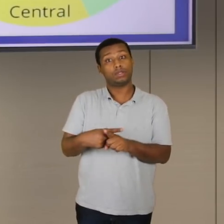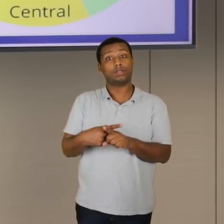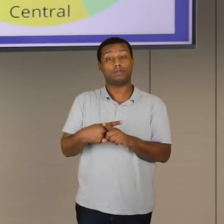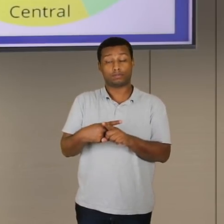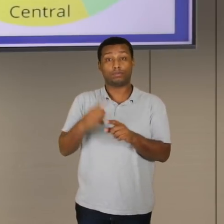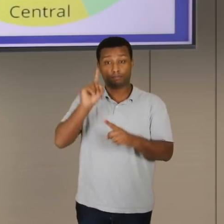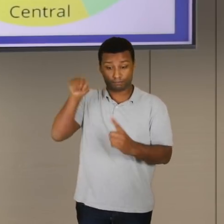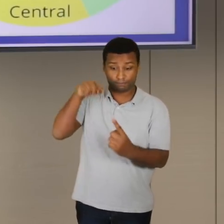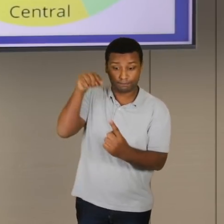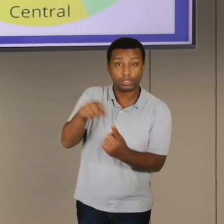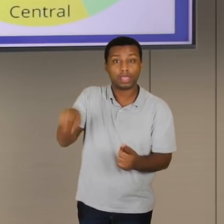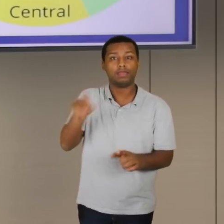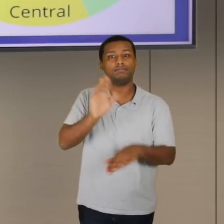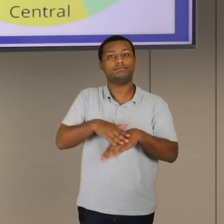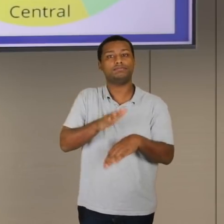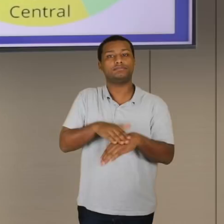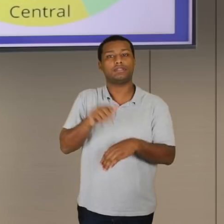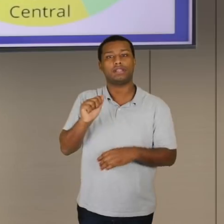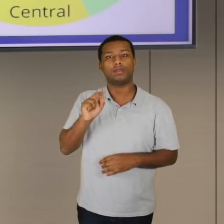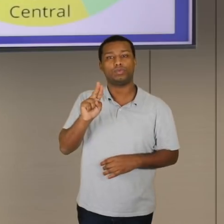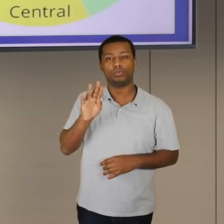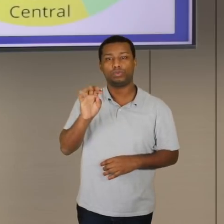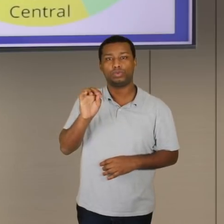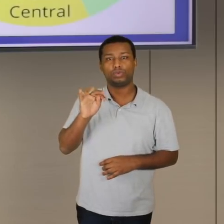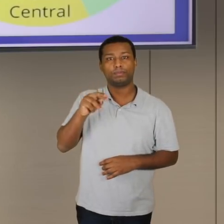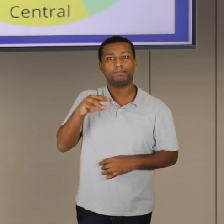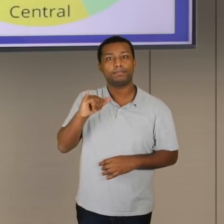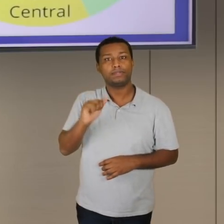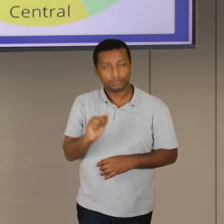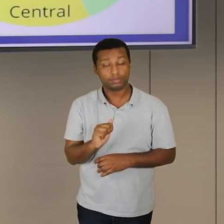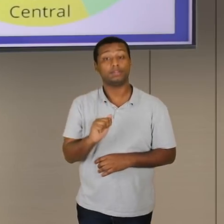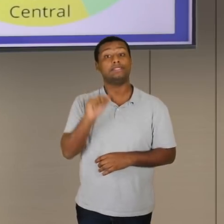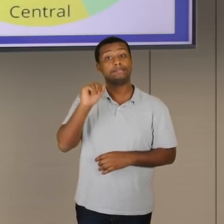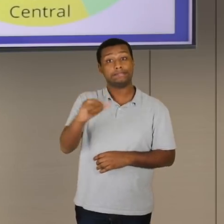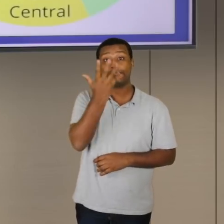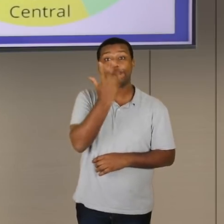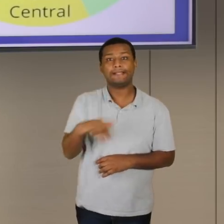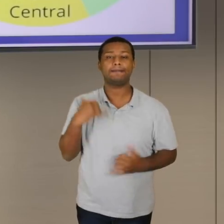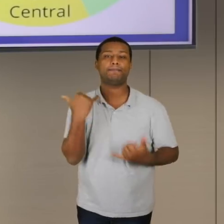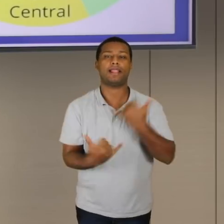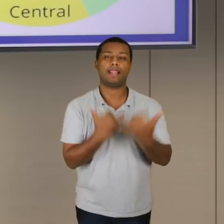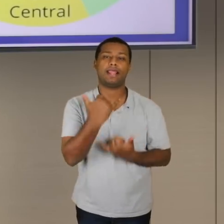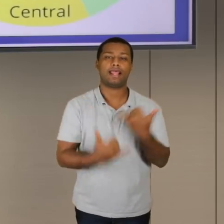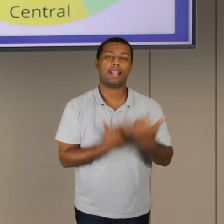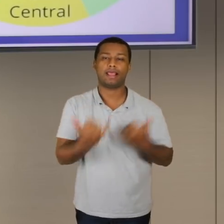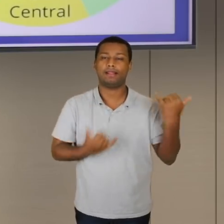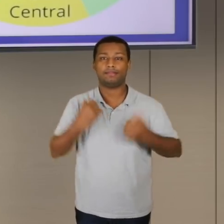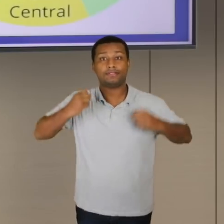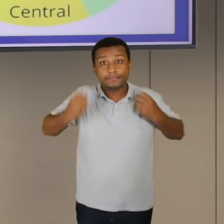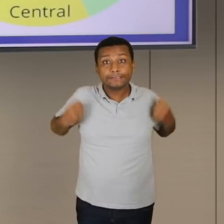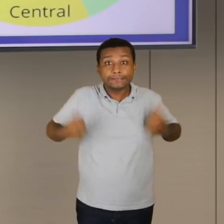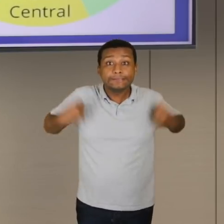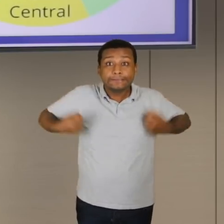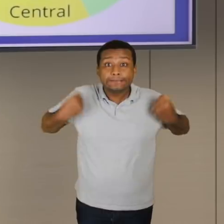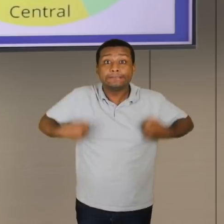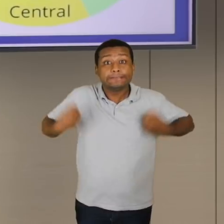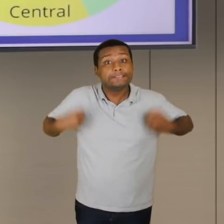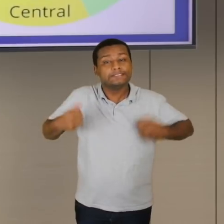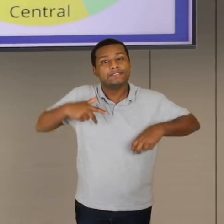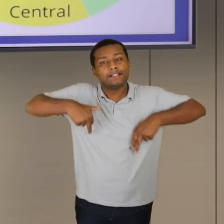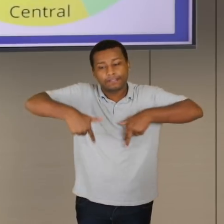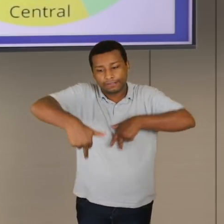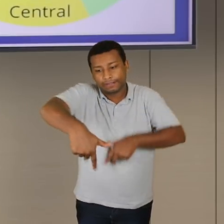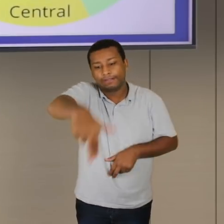ela onde há o perigo, porque ela vai se proteger. Quando se aproximar daquele lugar, ela já está